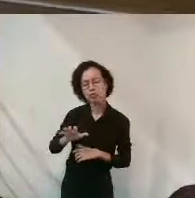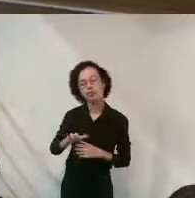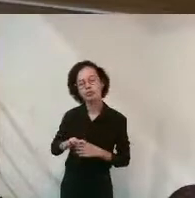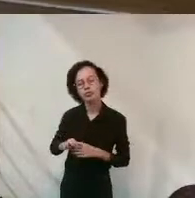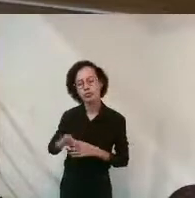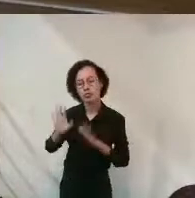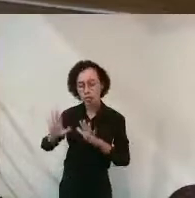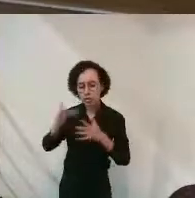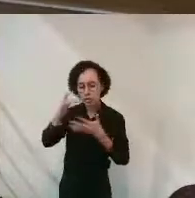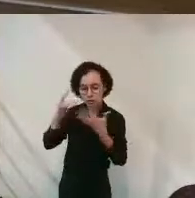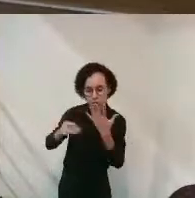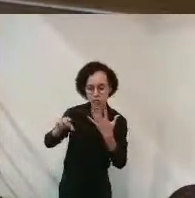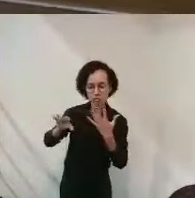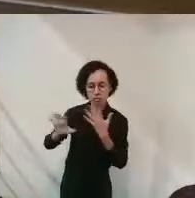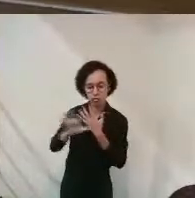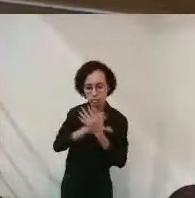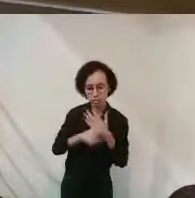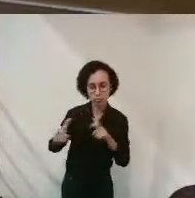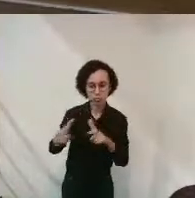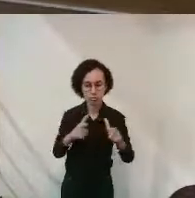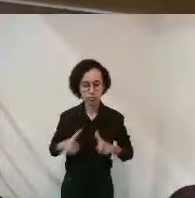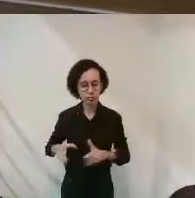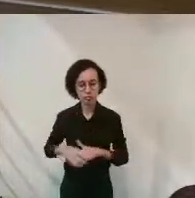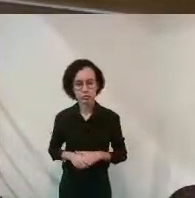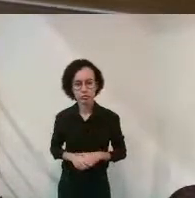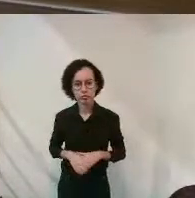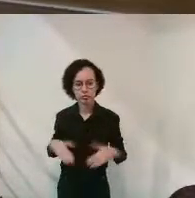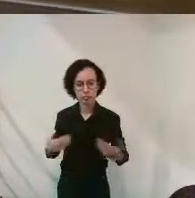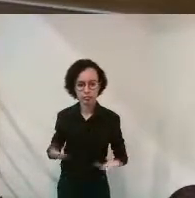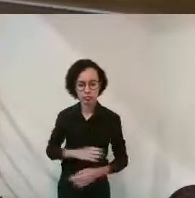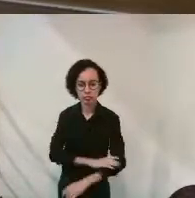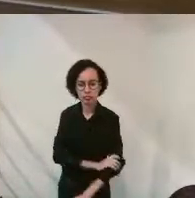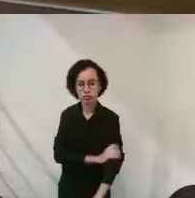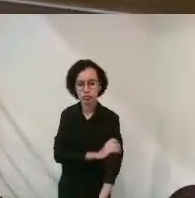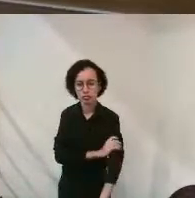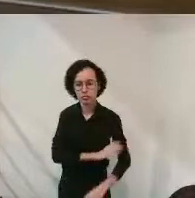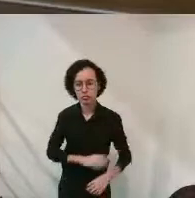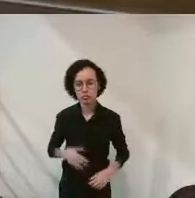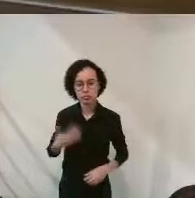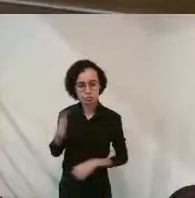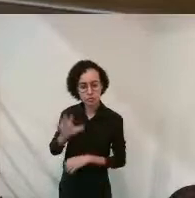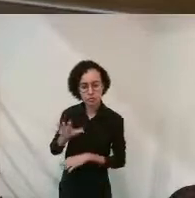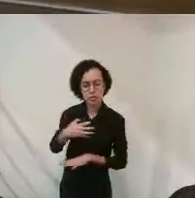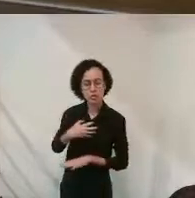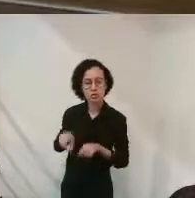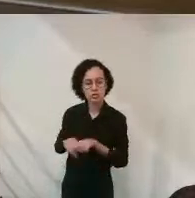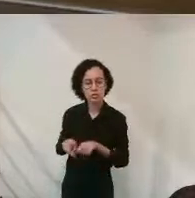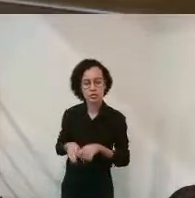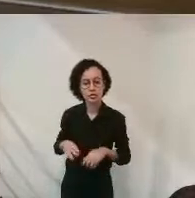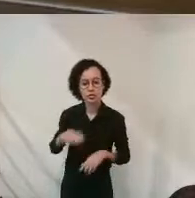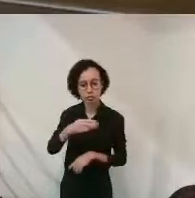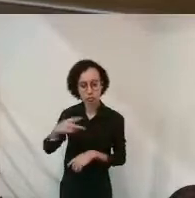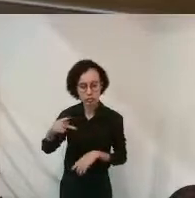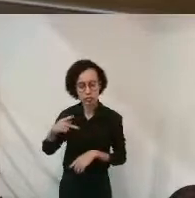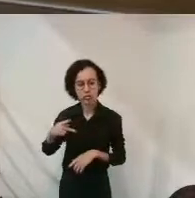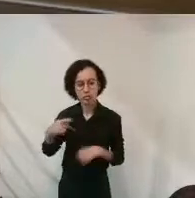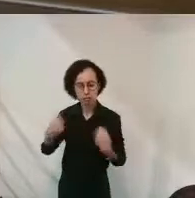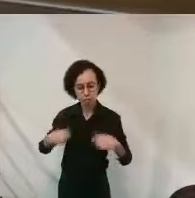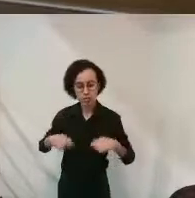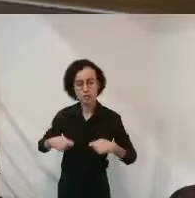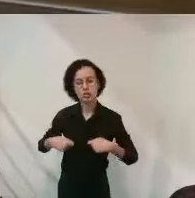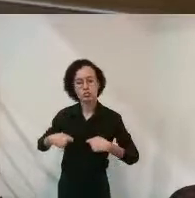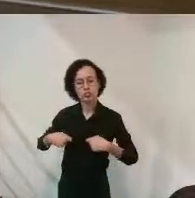peculiaridades locais. Né? Então, é nesse sentido também que o Ministério Público tem que ser um Ministério